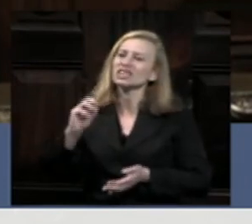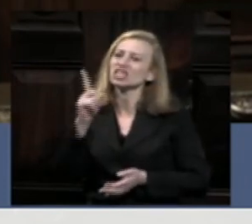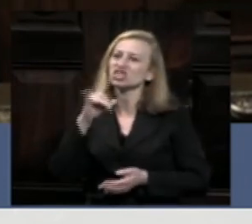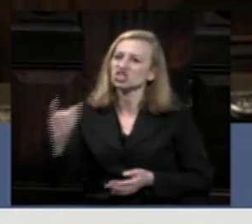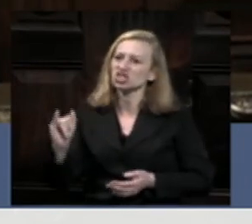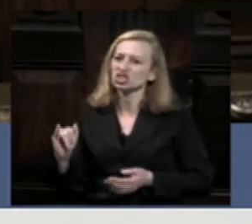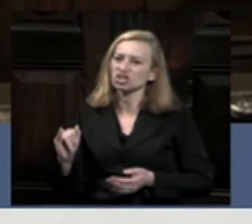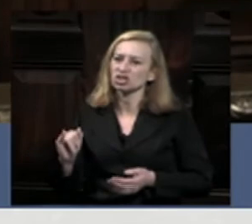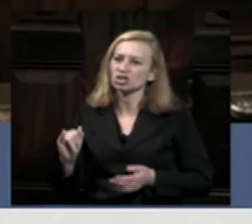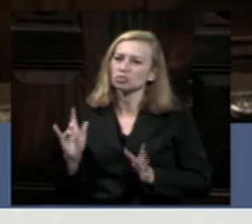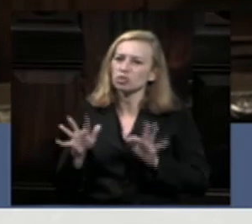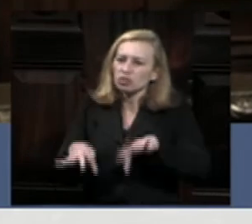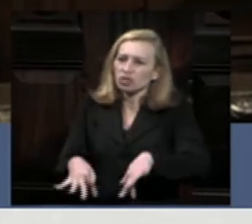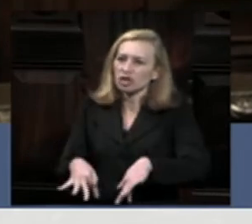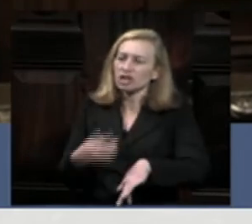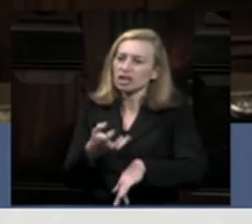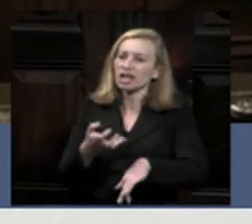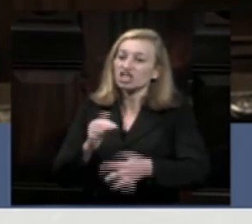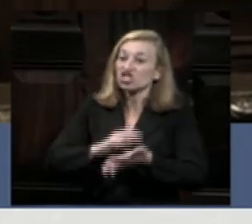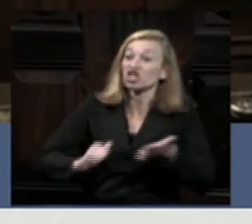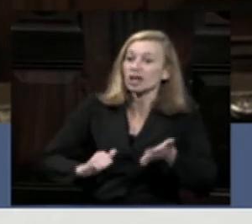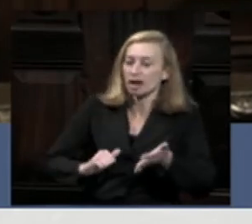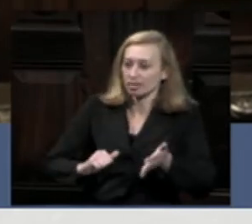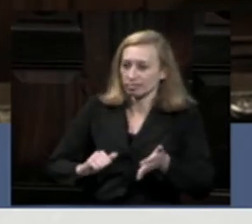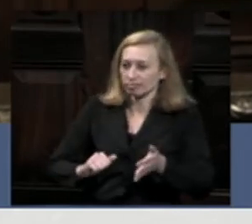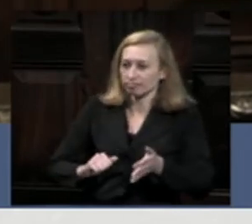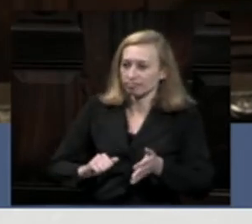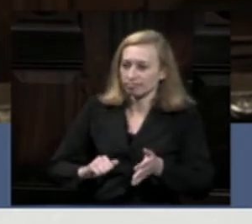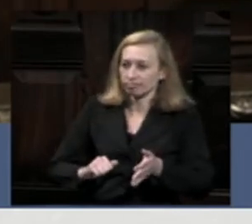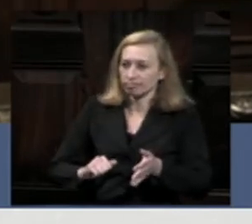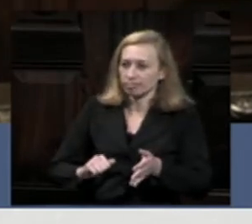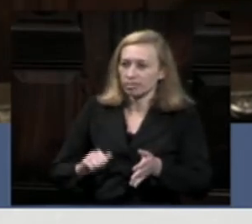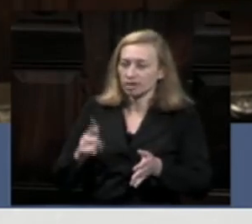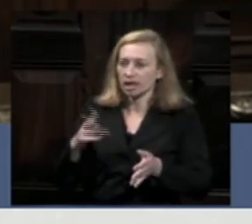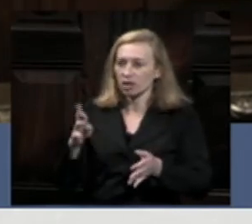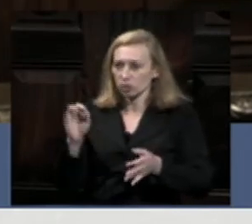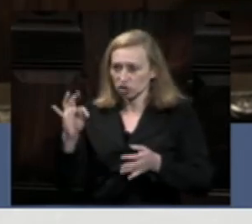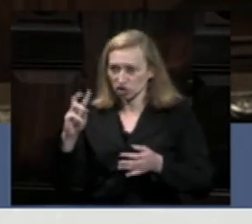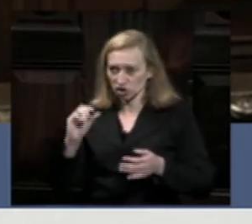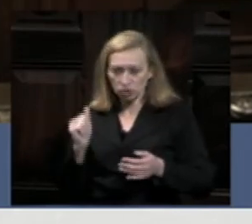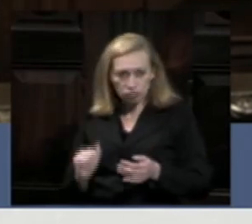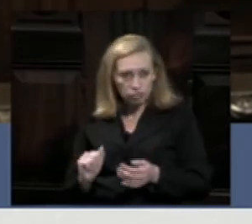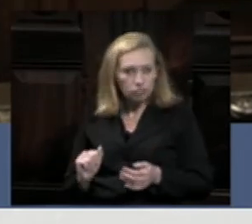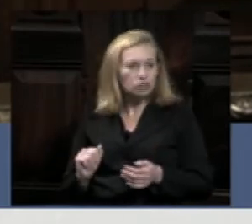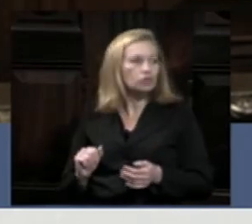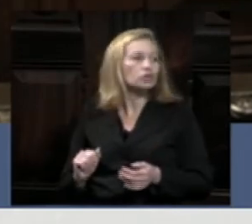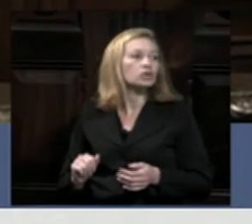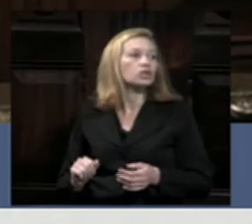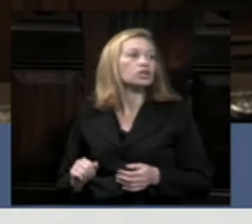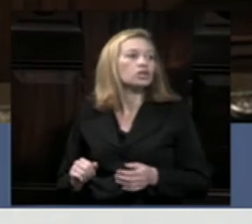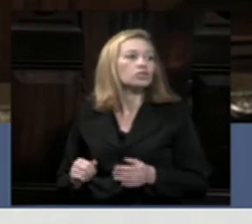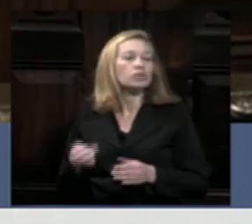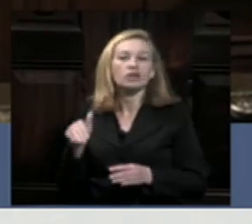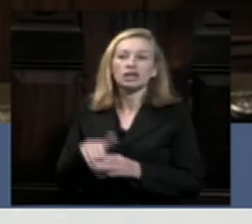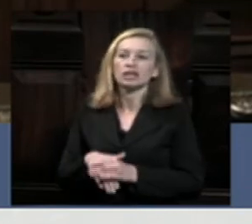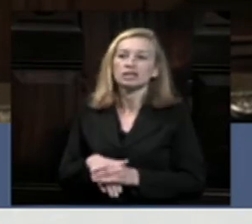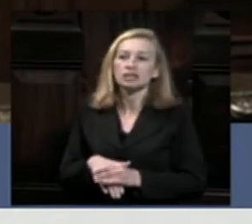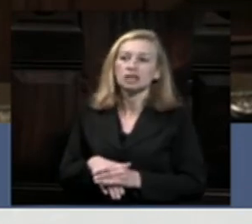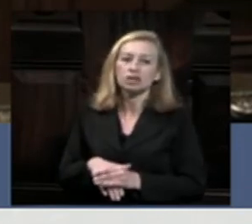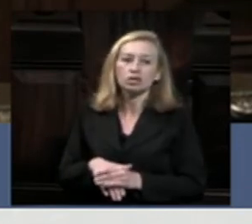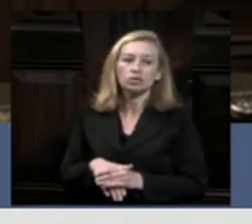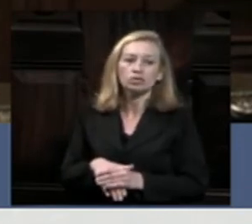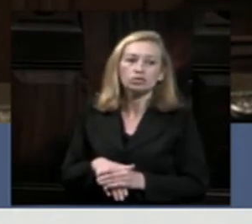para o fim das eleições, e uma eleição no estado do Rio de Janeiro, sem o